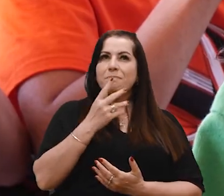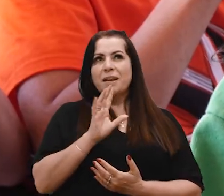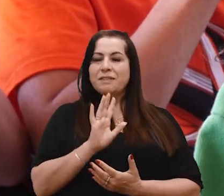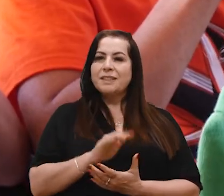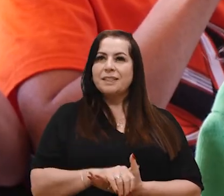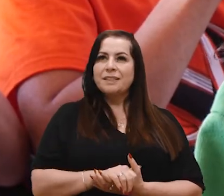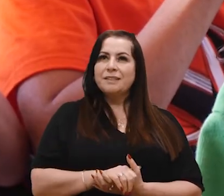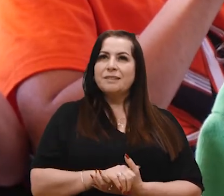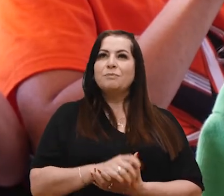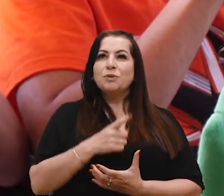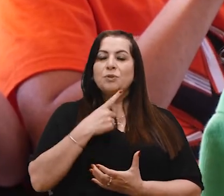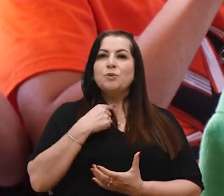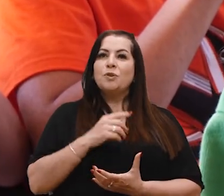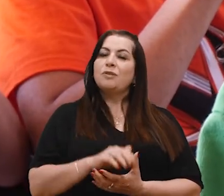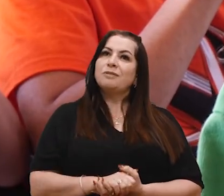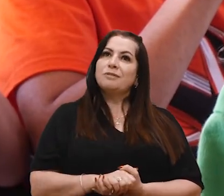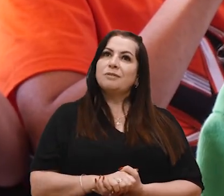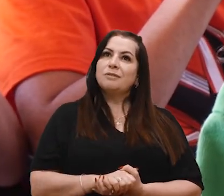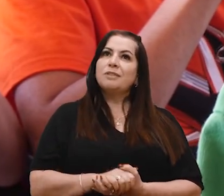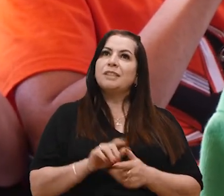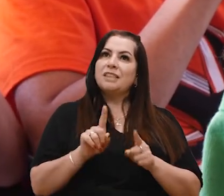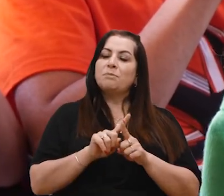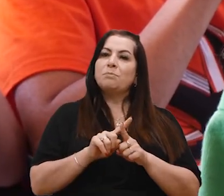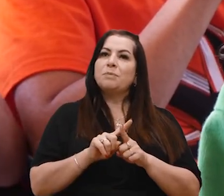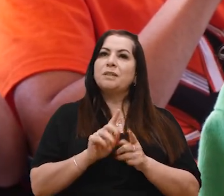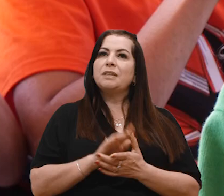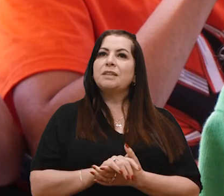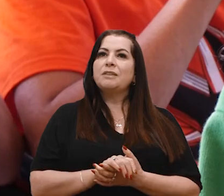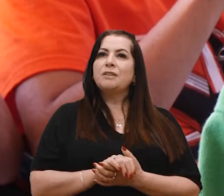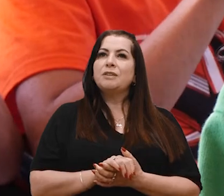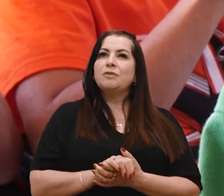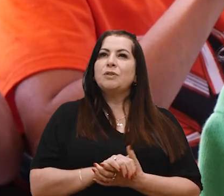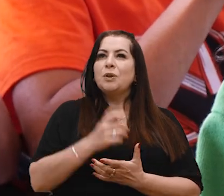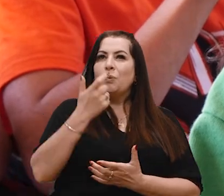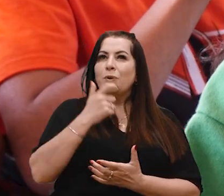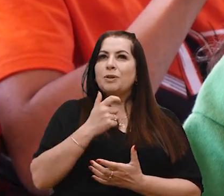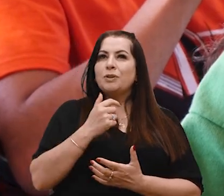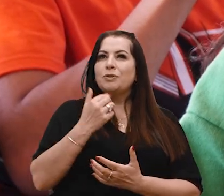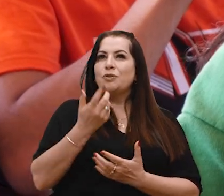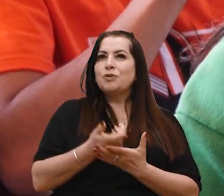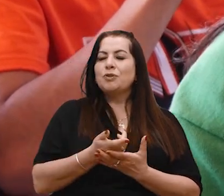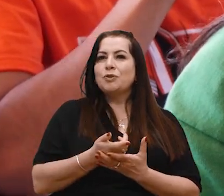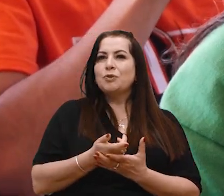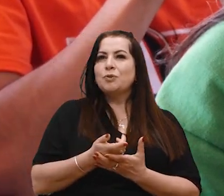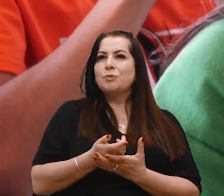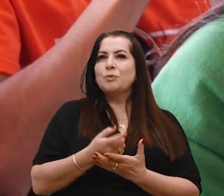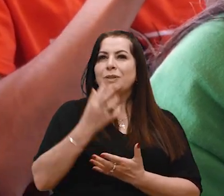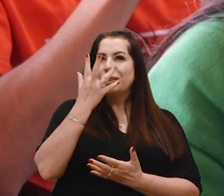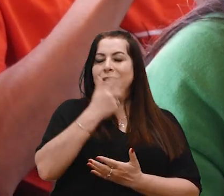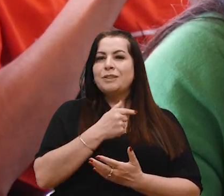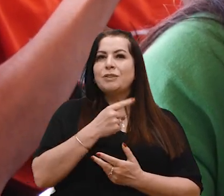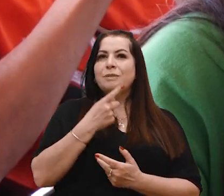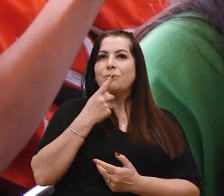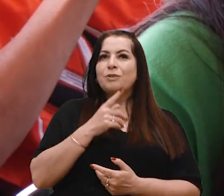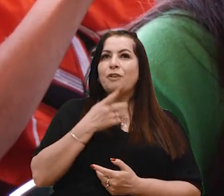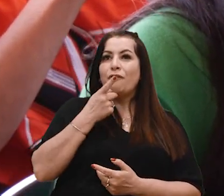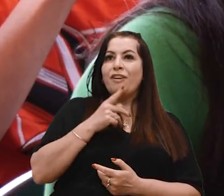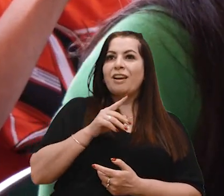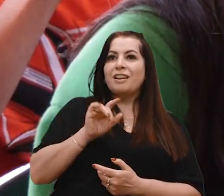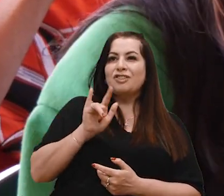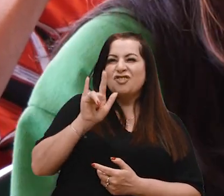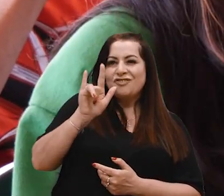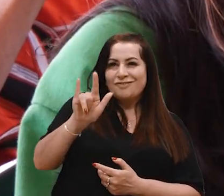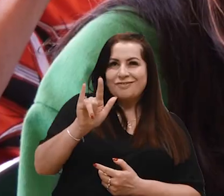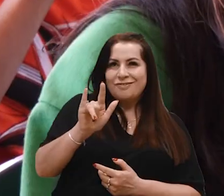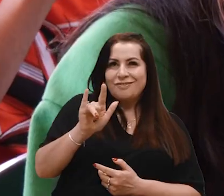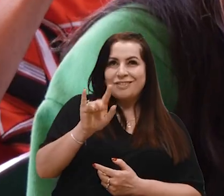assim, meio... mas eu gosto. Também o bom dia, eu acho lindo, realmente. Também como